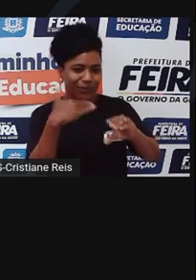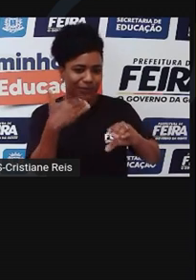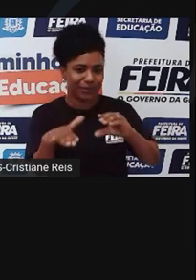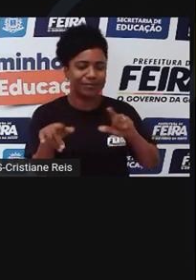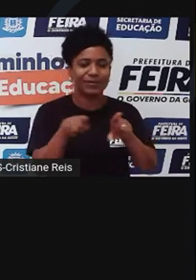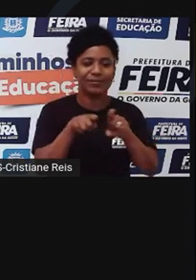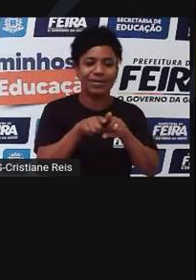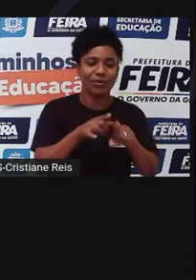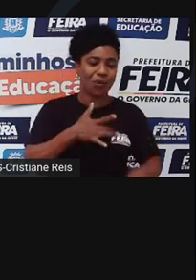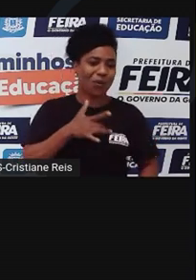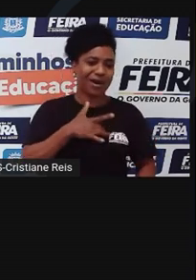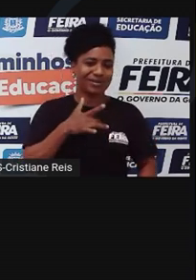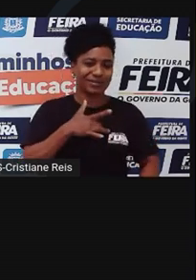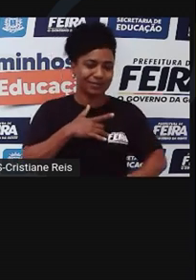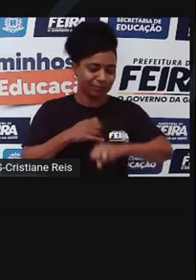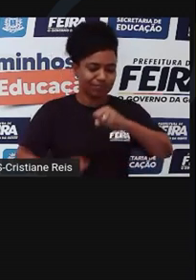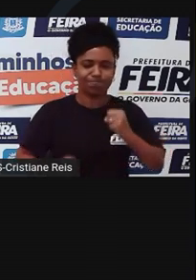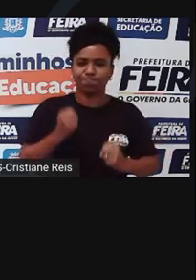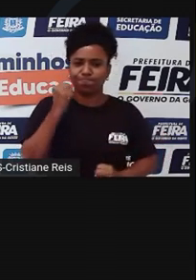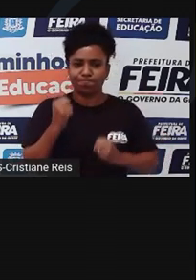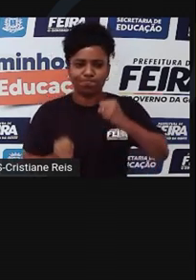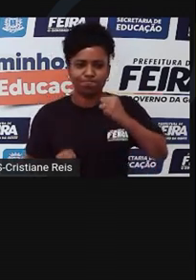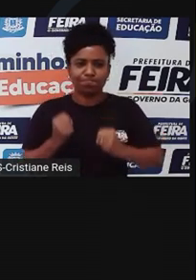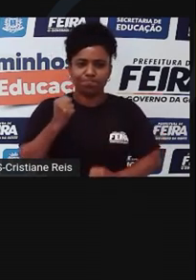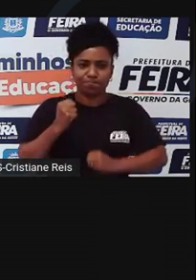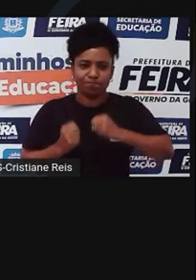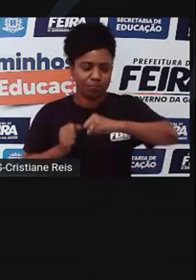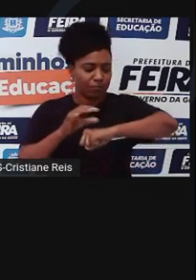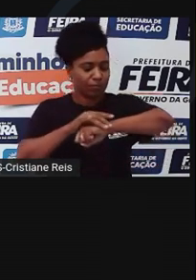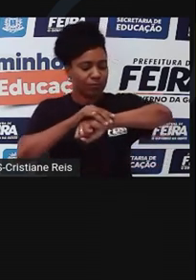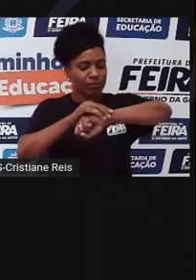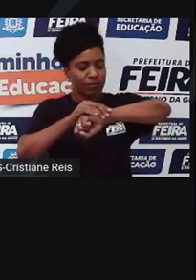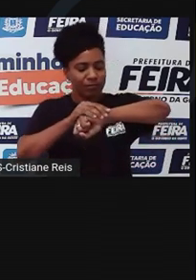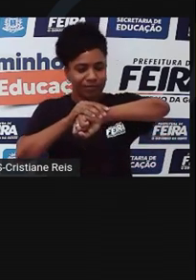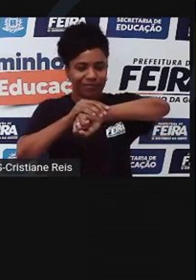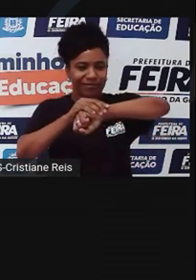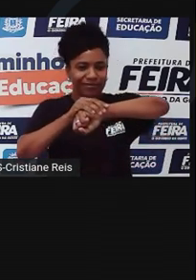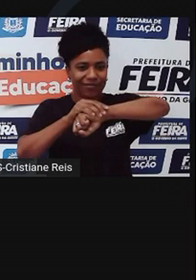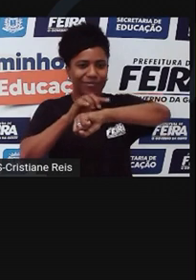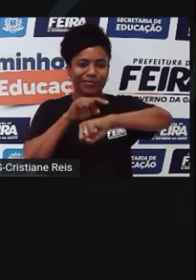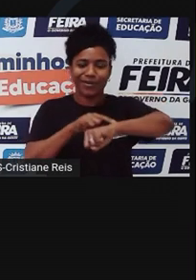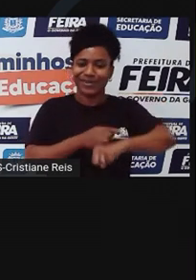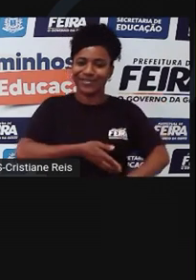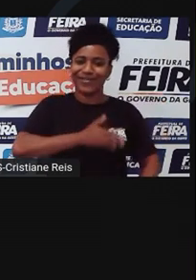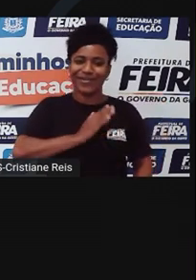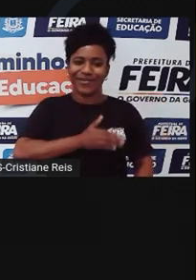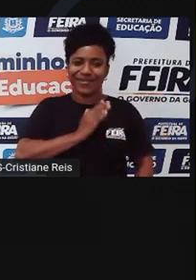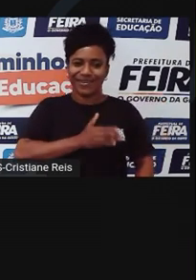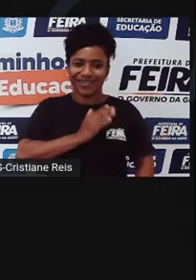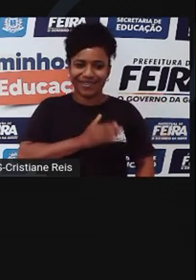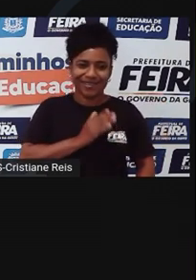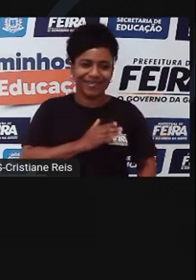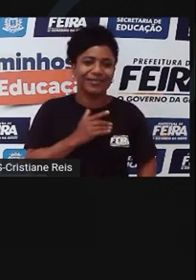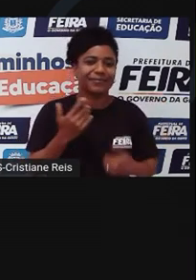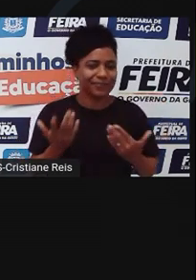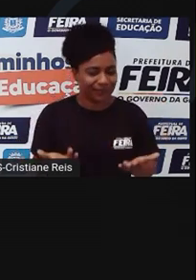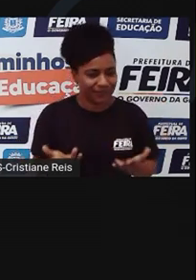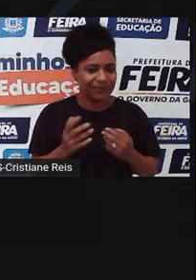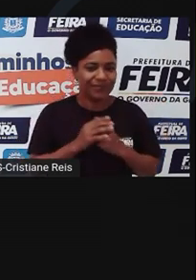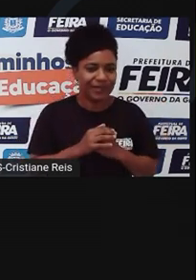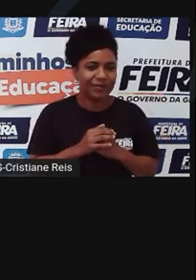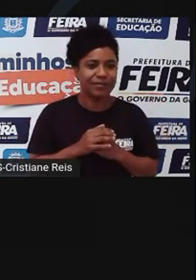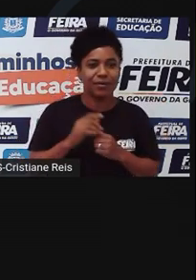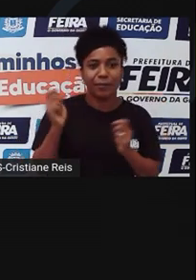monitorar seus batimentos cardíacos pois é e o que fez o relógio tornar-se Smart foi a inserção de componentes